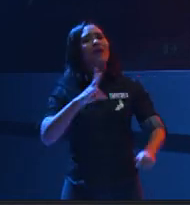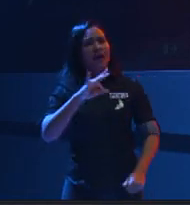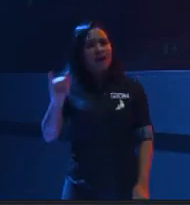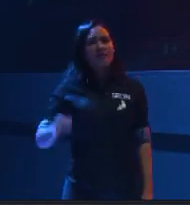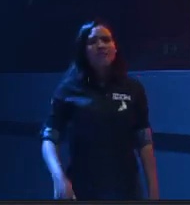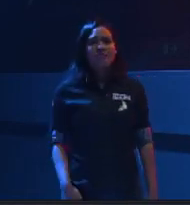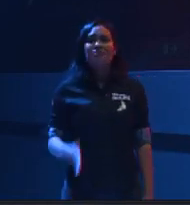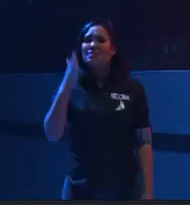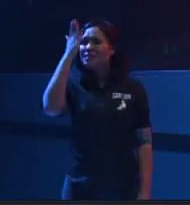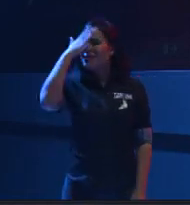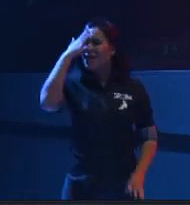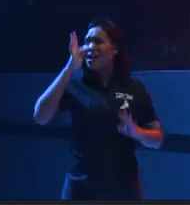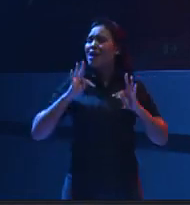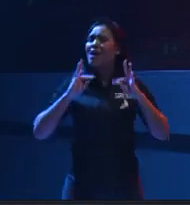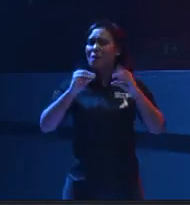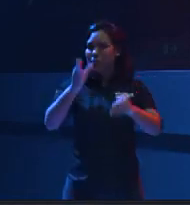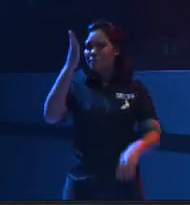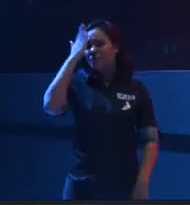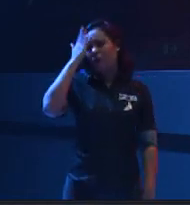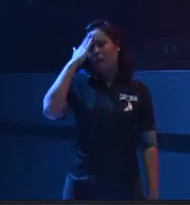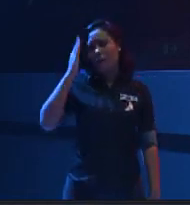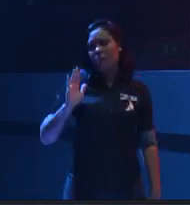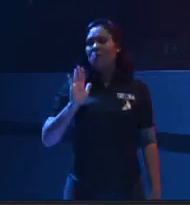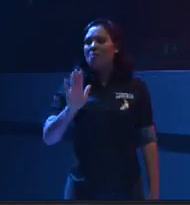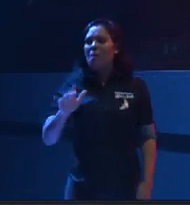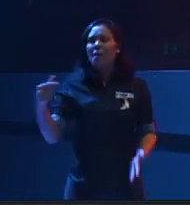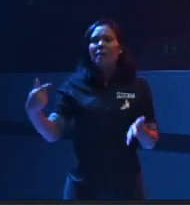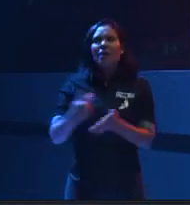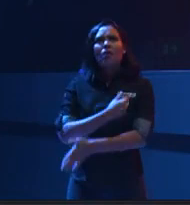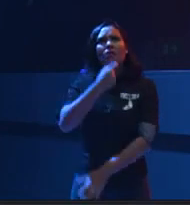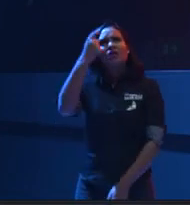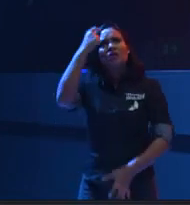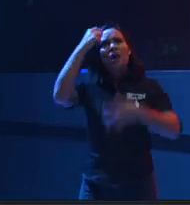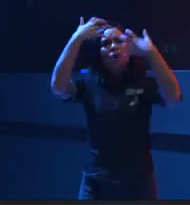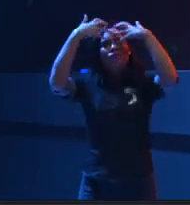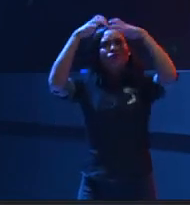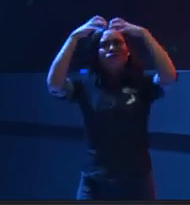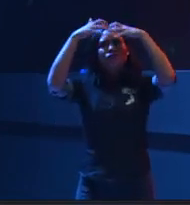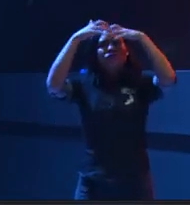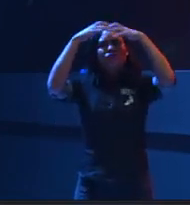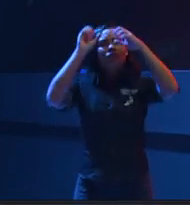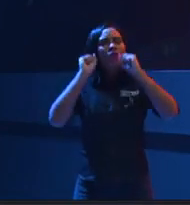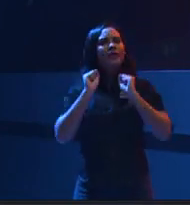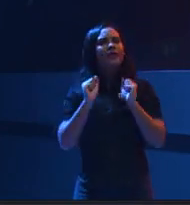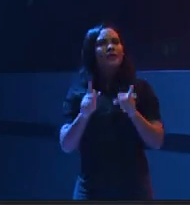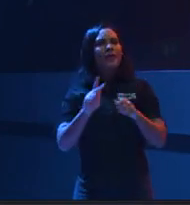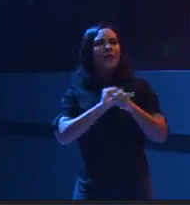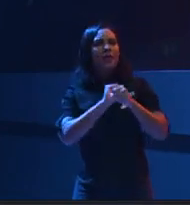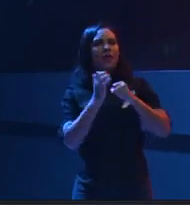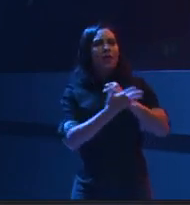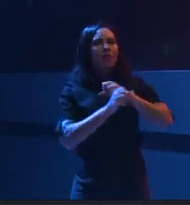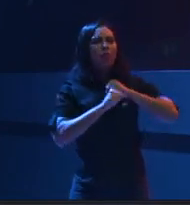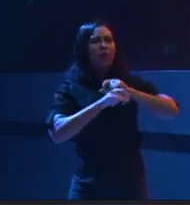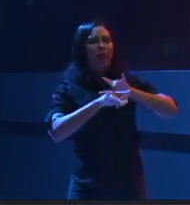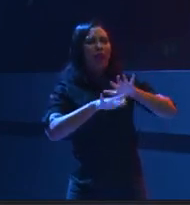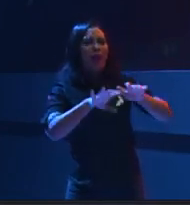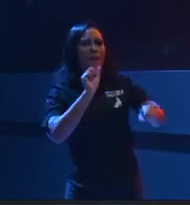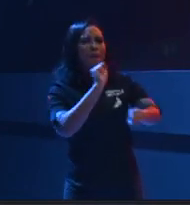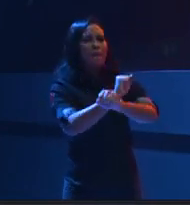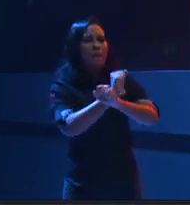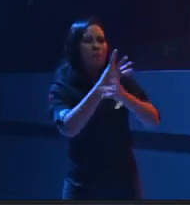pergunta que a gente se faz é pode epidemia passar o meu emprego tu